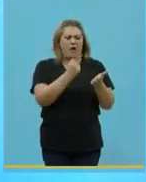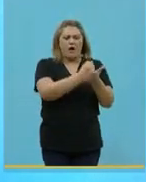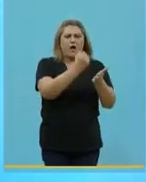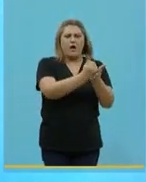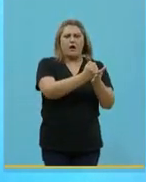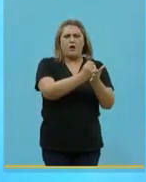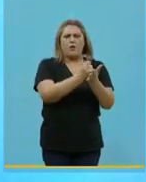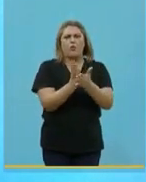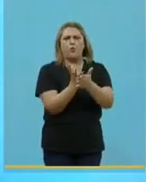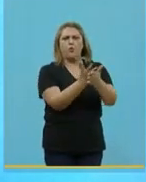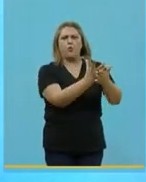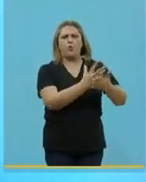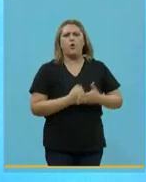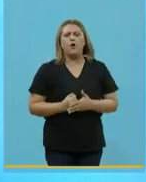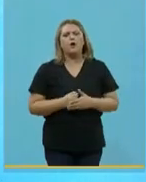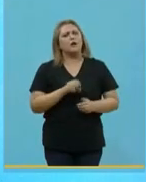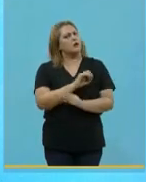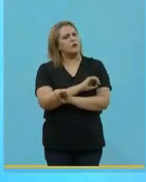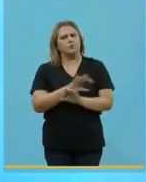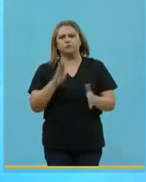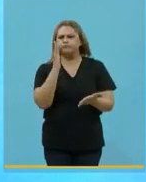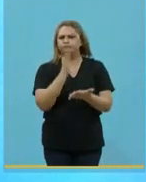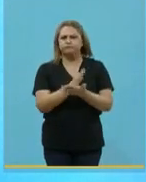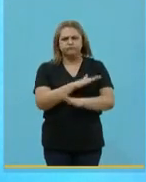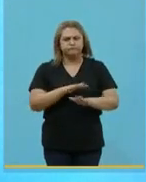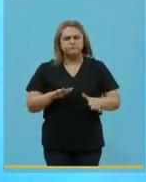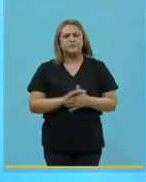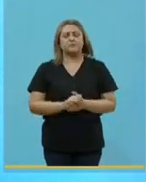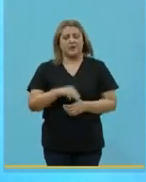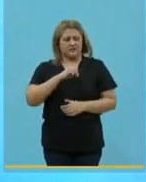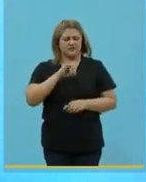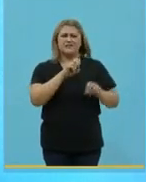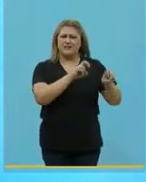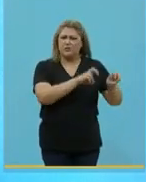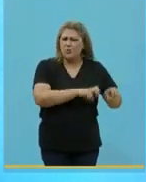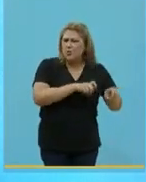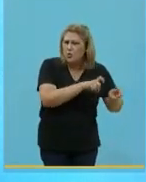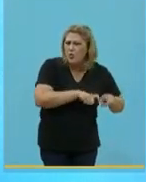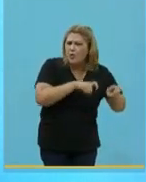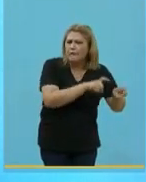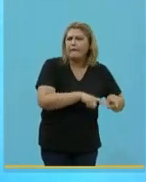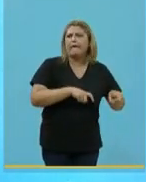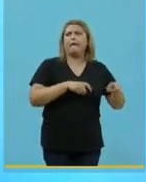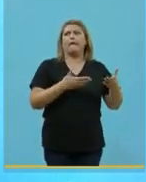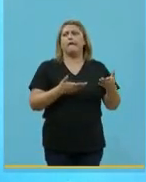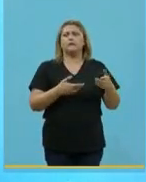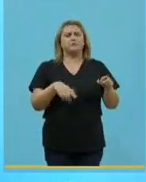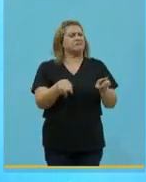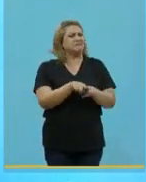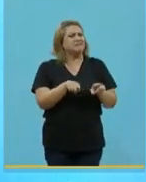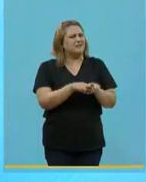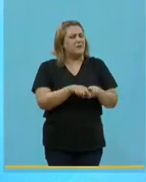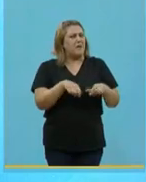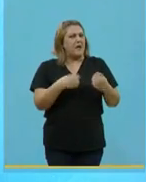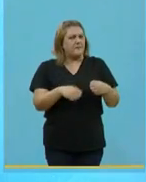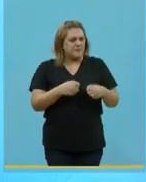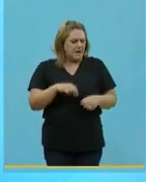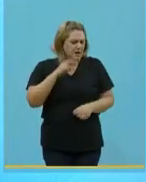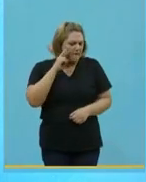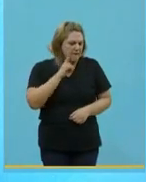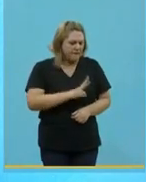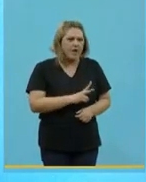trabalho infantil se for no campo em qualquer fazenda que ocorra trabalho infantil tem que ter